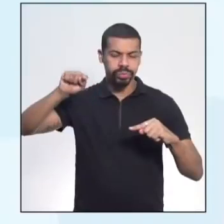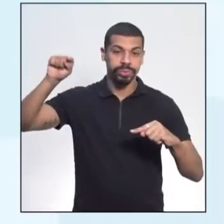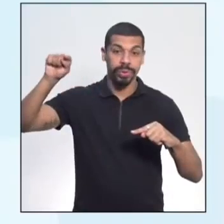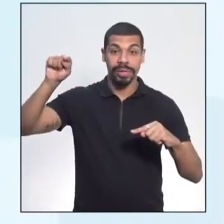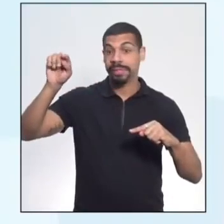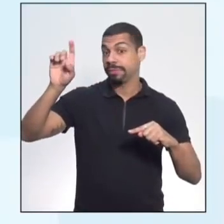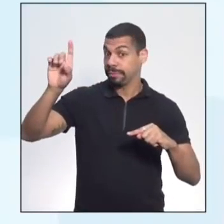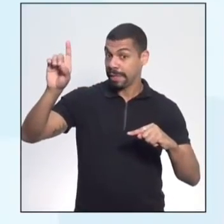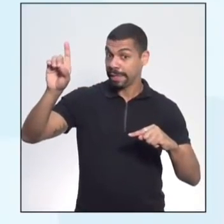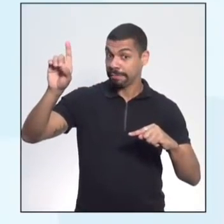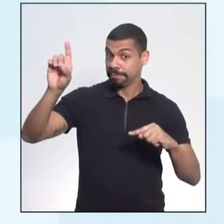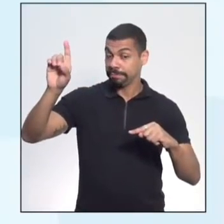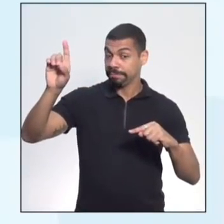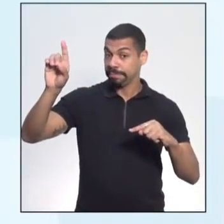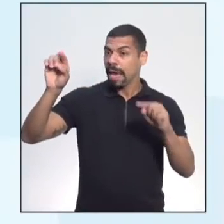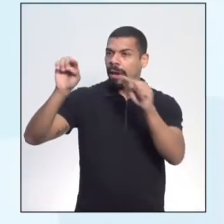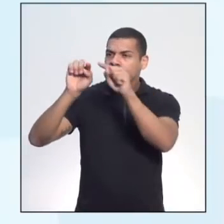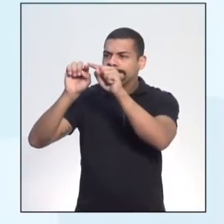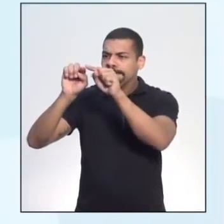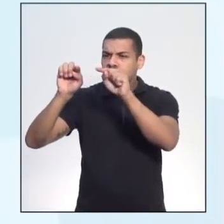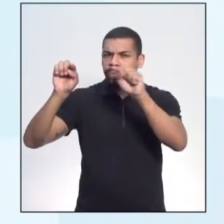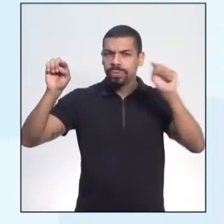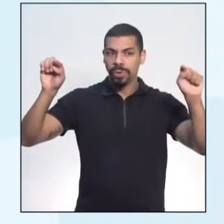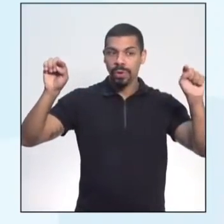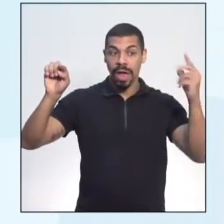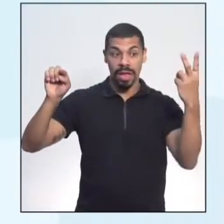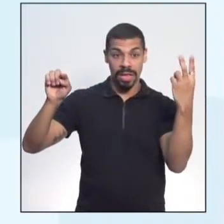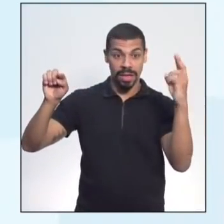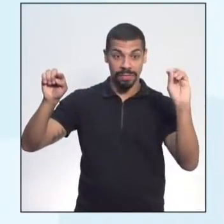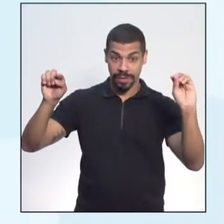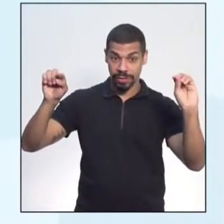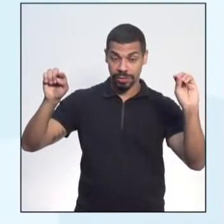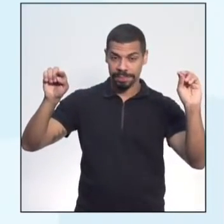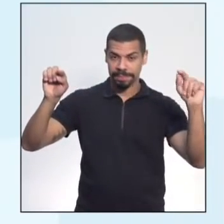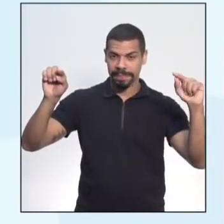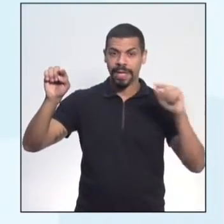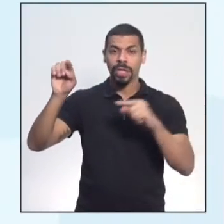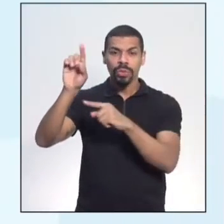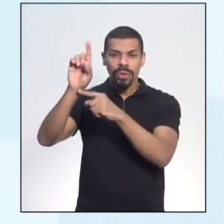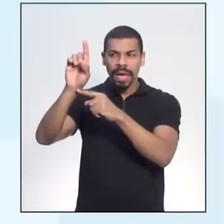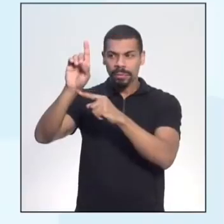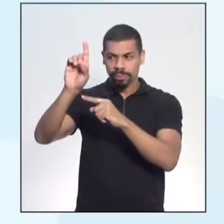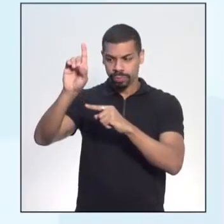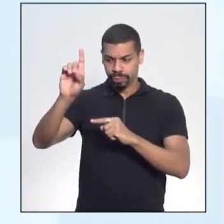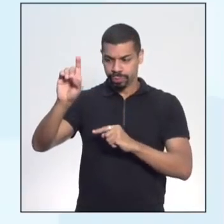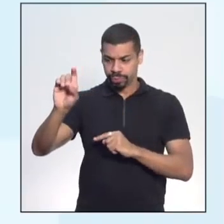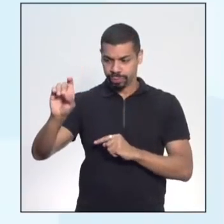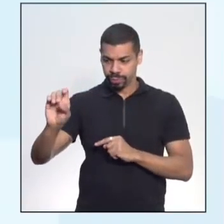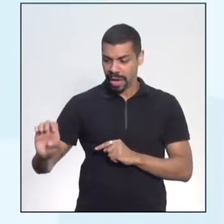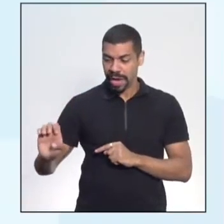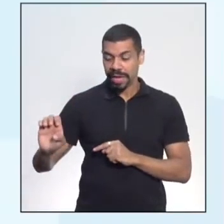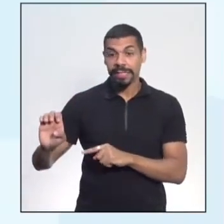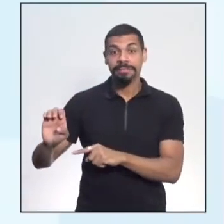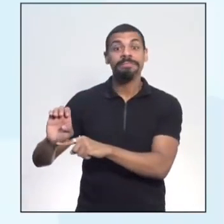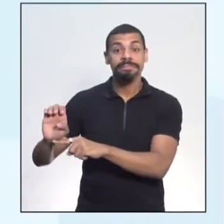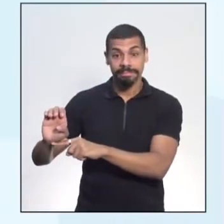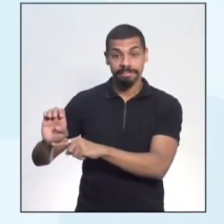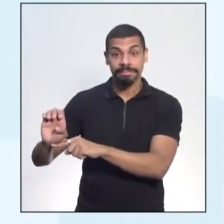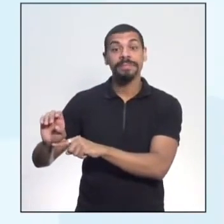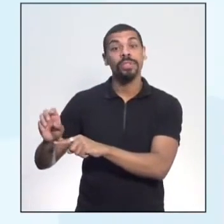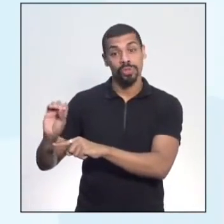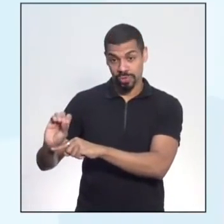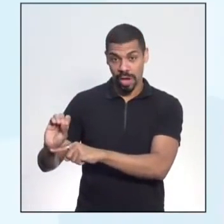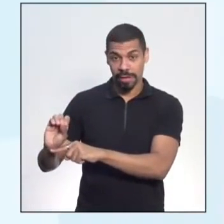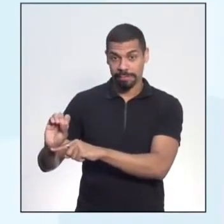chegar no D, que está na direção do 20. E do D até o E, ele foi descendo, descendo, descendo, e chegou no